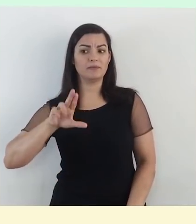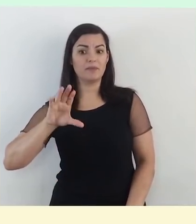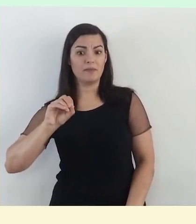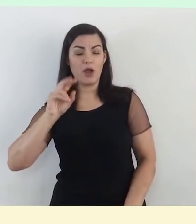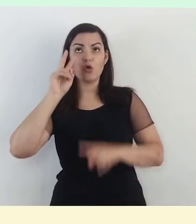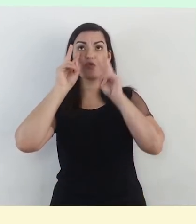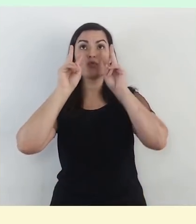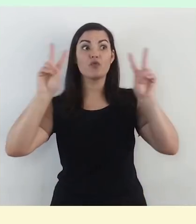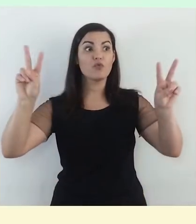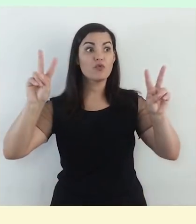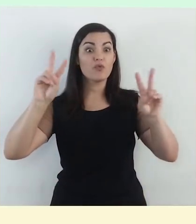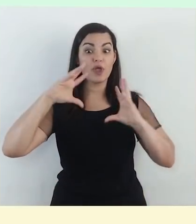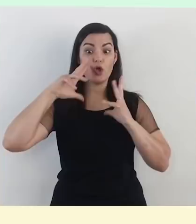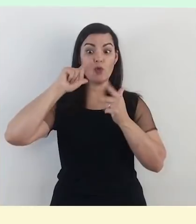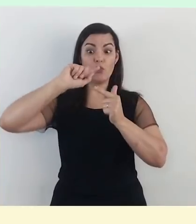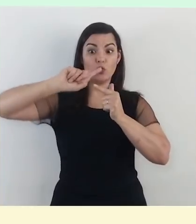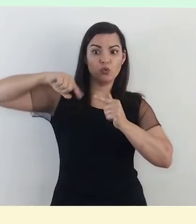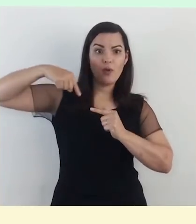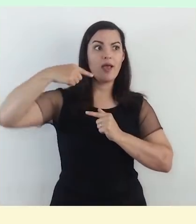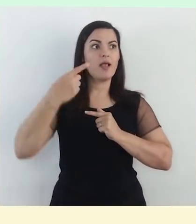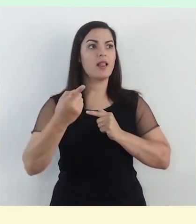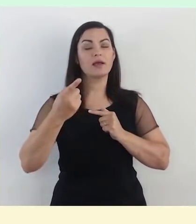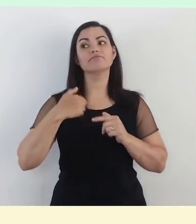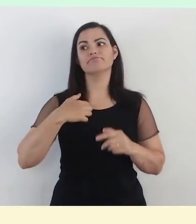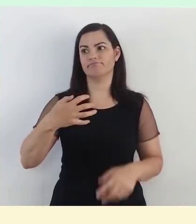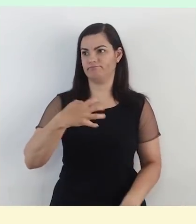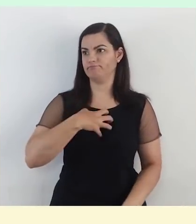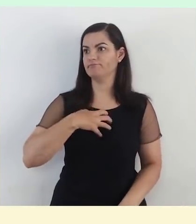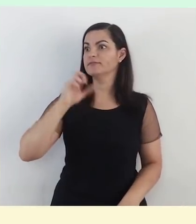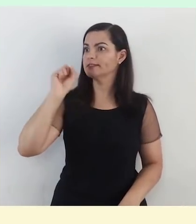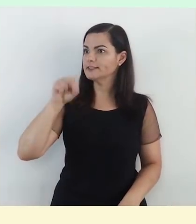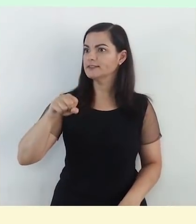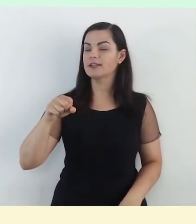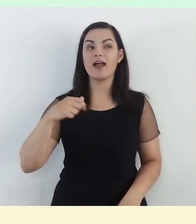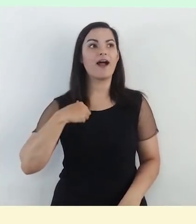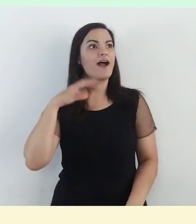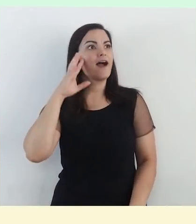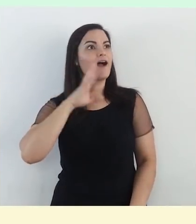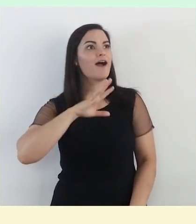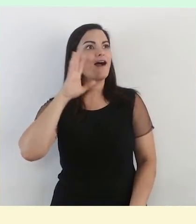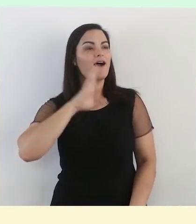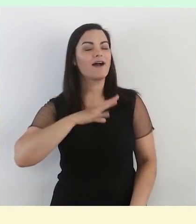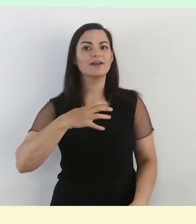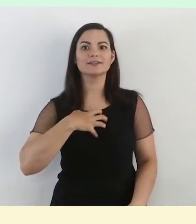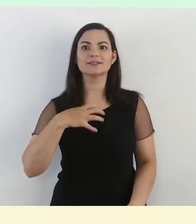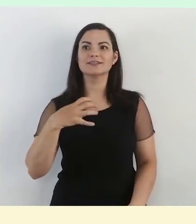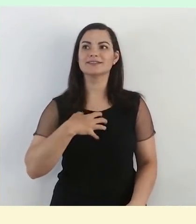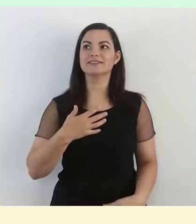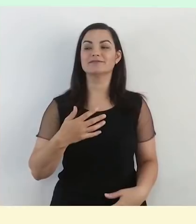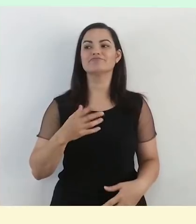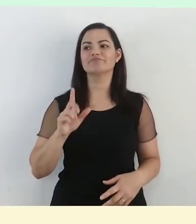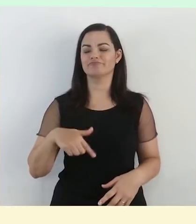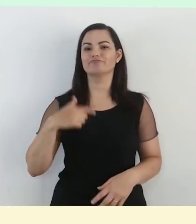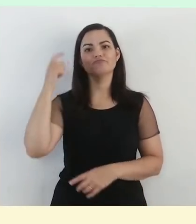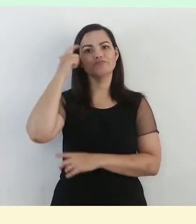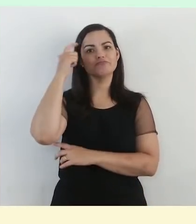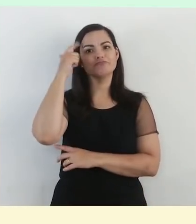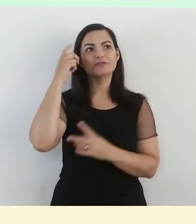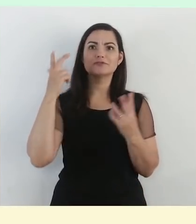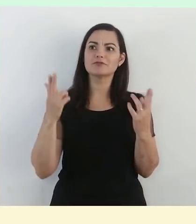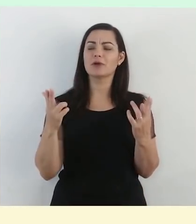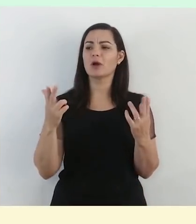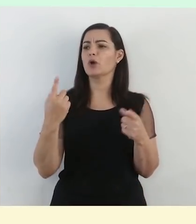outro lado do mundo? Não! Acho que sim. Isso deve ser muito legal! Sim, é. Não sei por que a mamãe